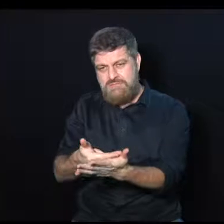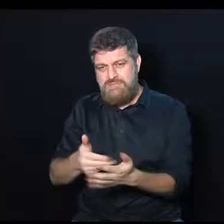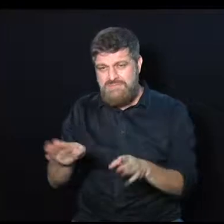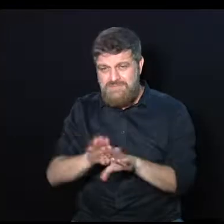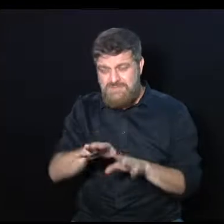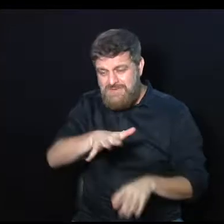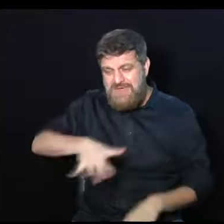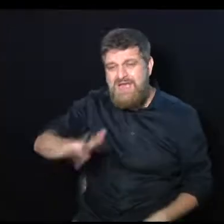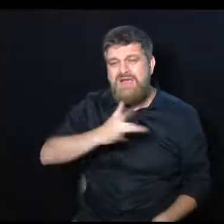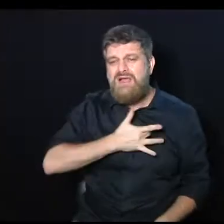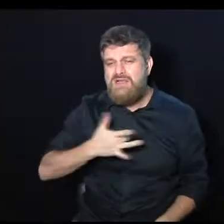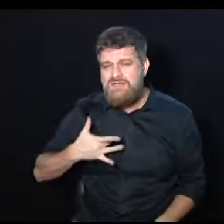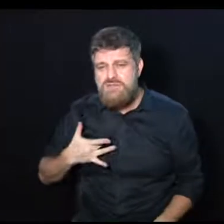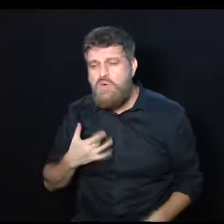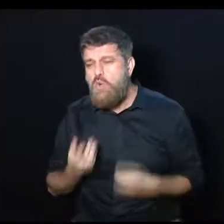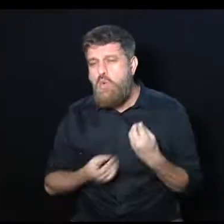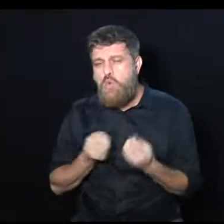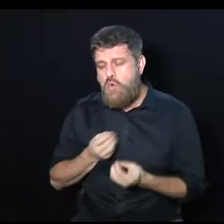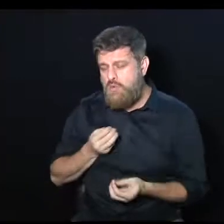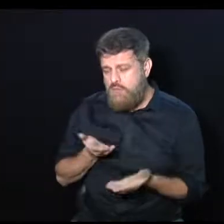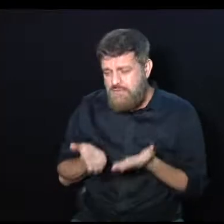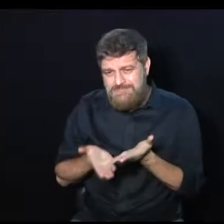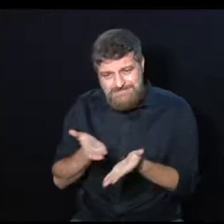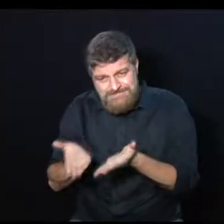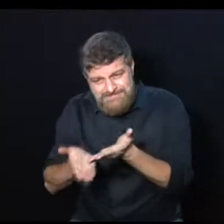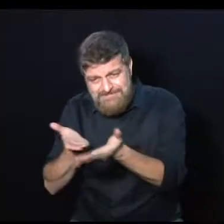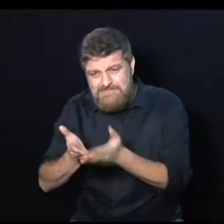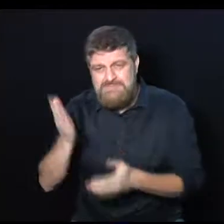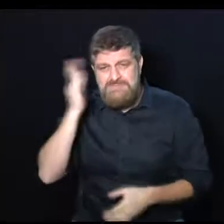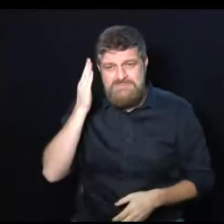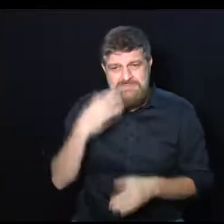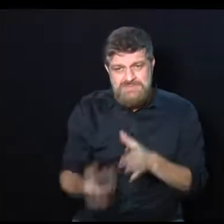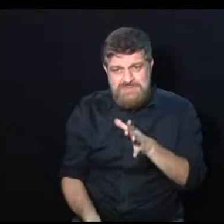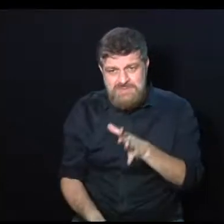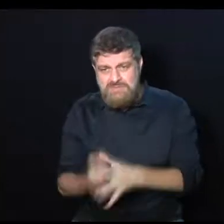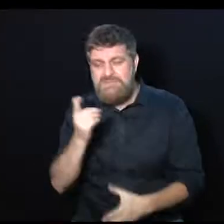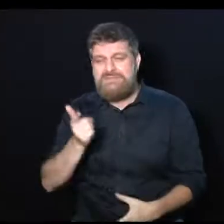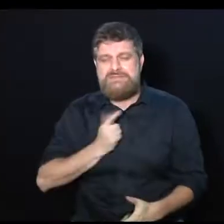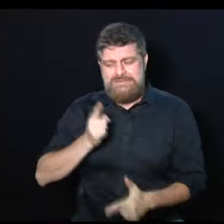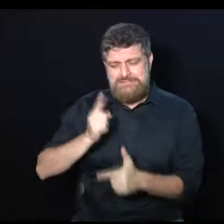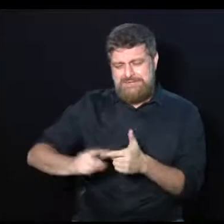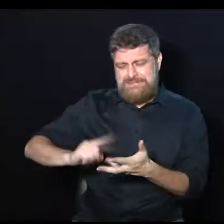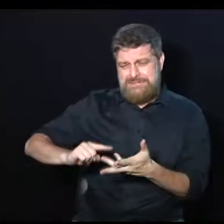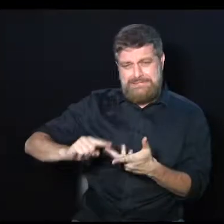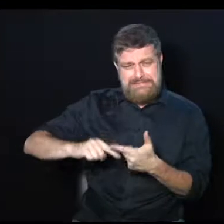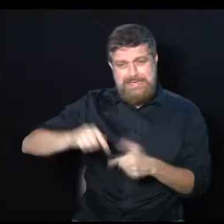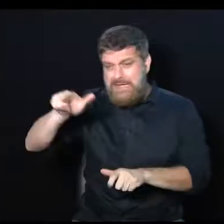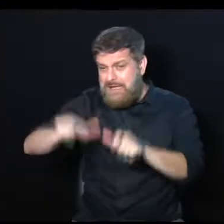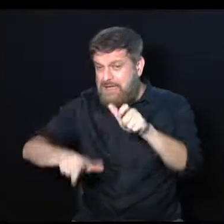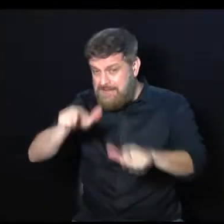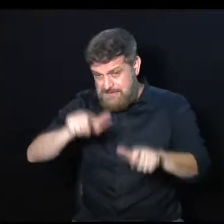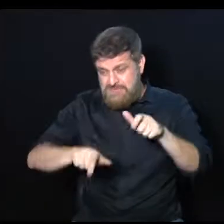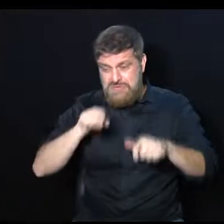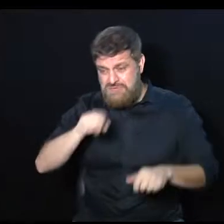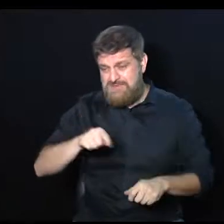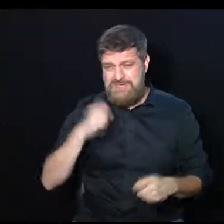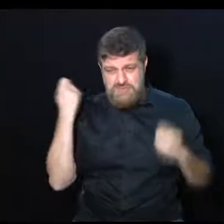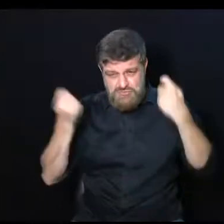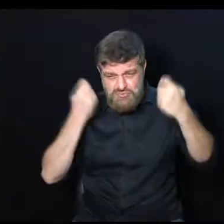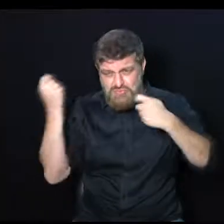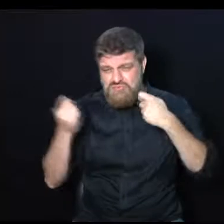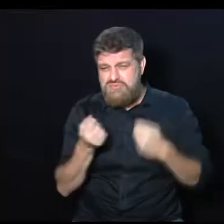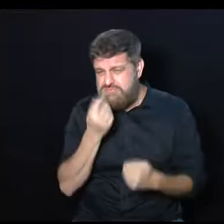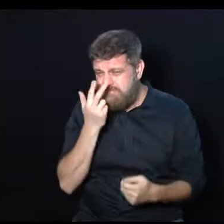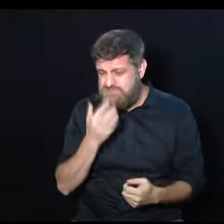área de saúde para atender demandas, às vezes, desse nível e de quantidade de indivíduos envolvidos? Não é muito